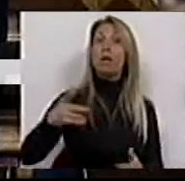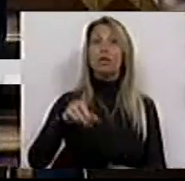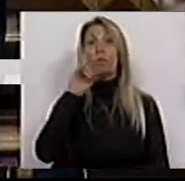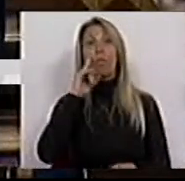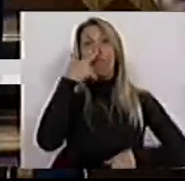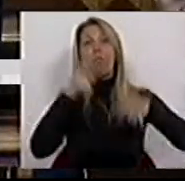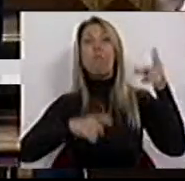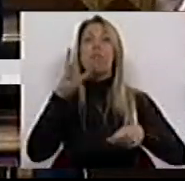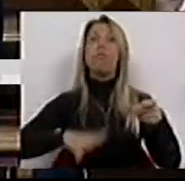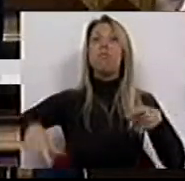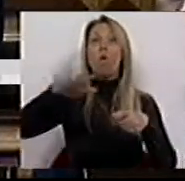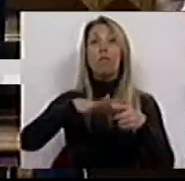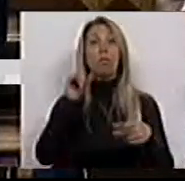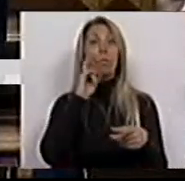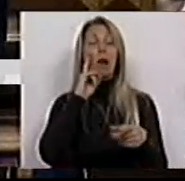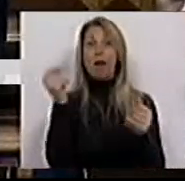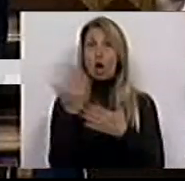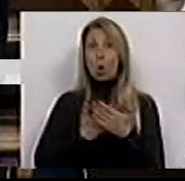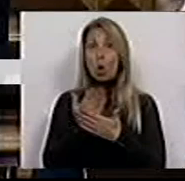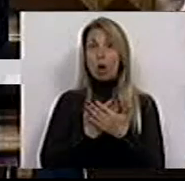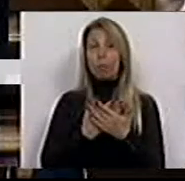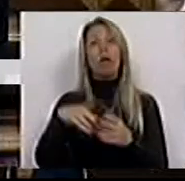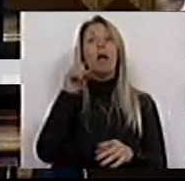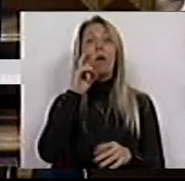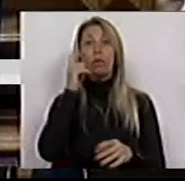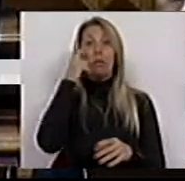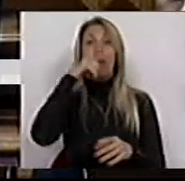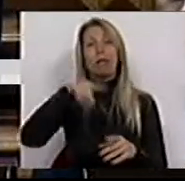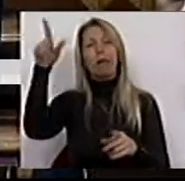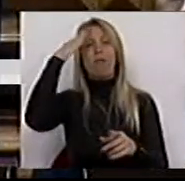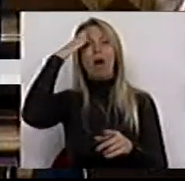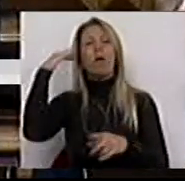é proteger a nossa economia e é protegê-los dos credores